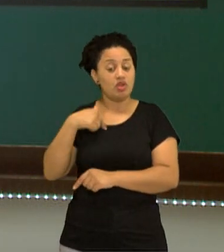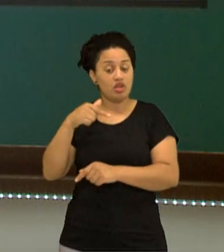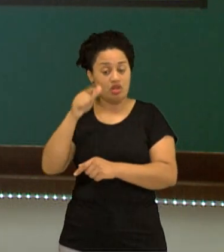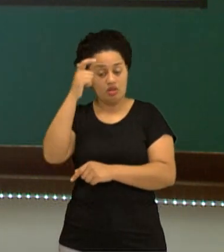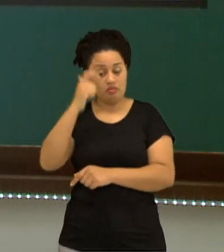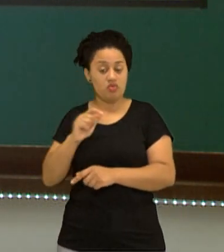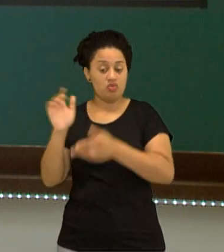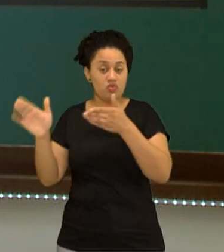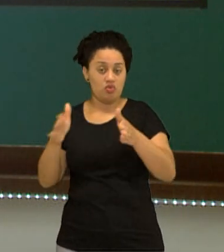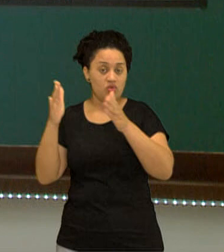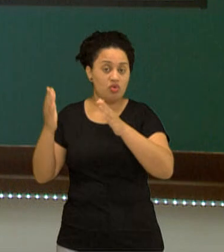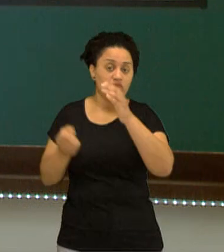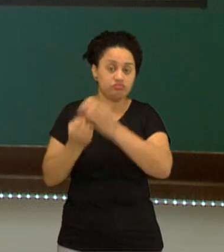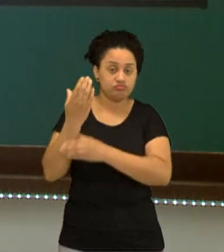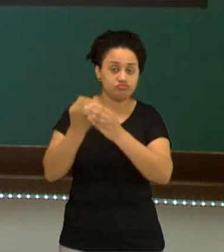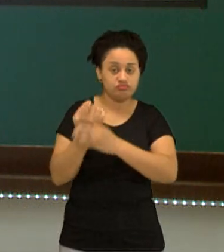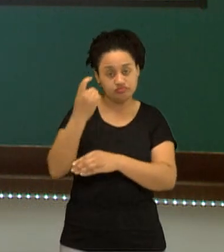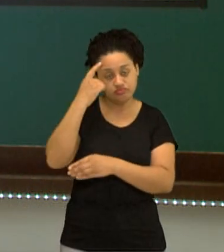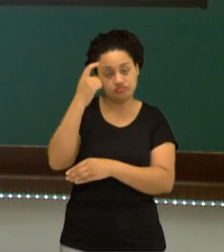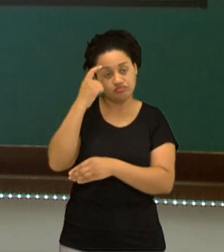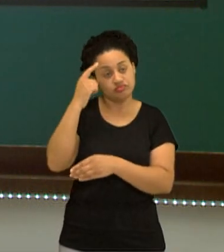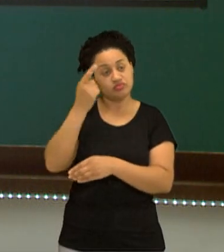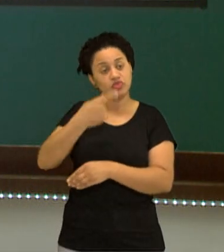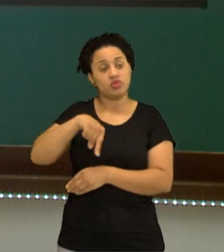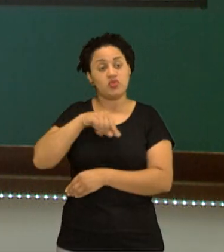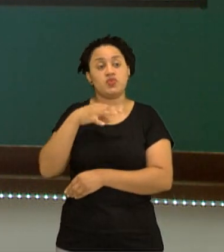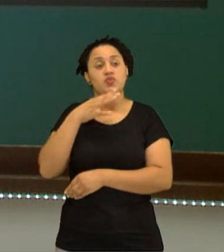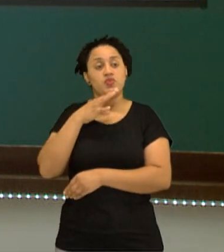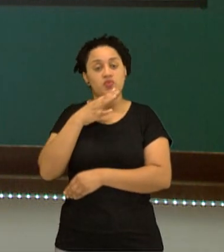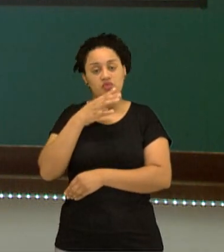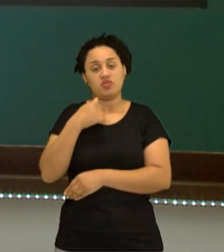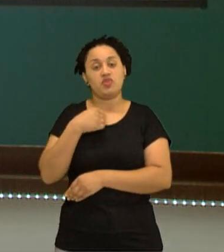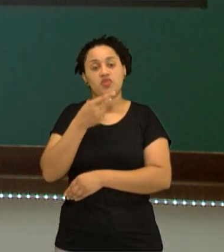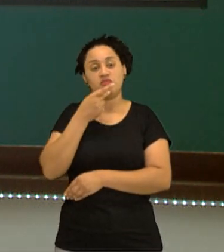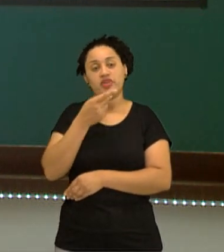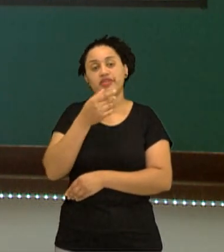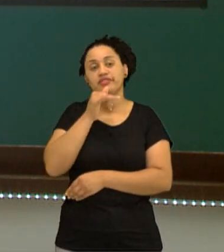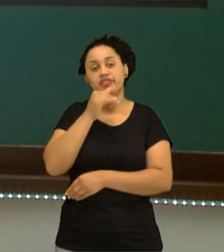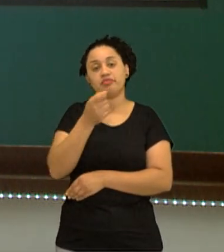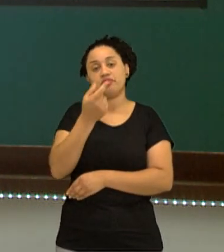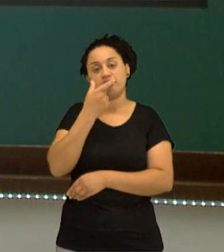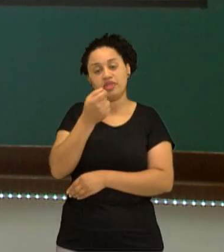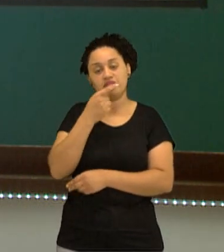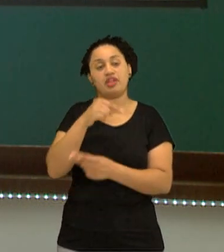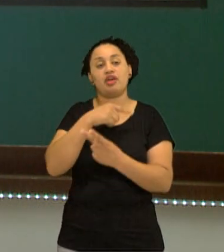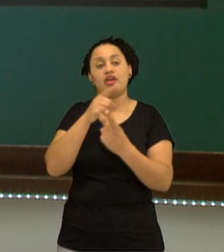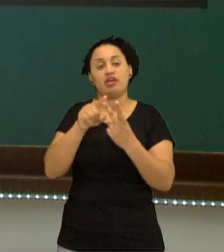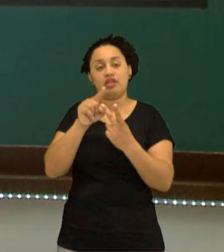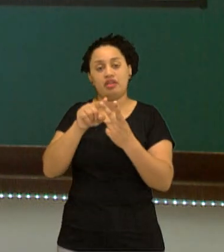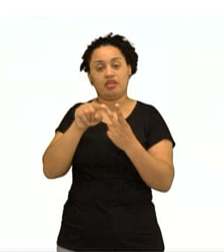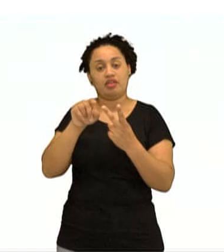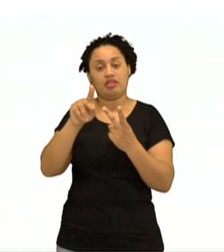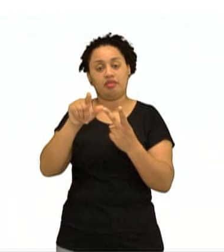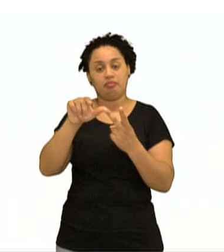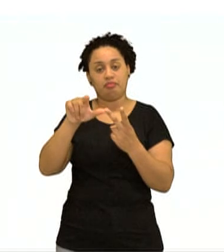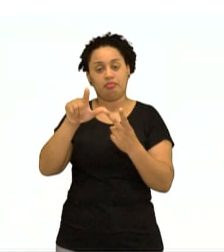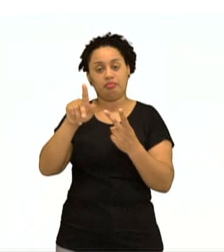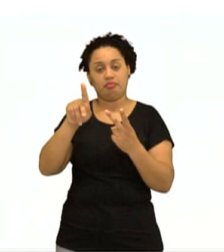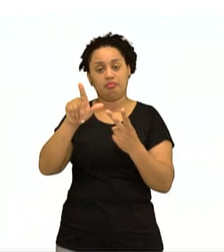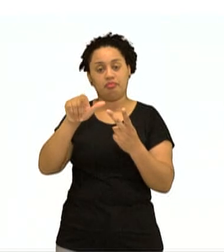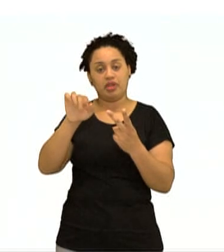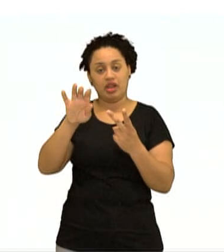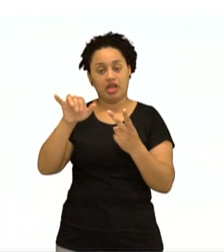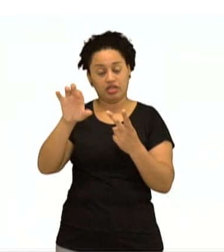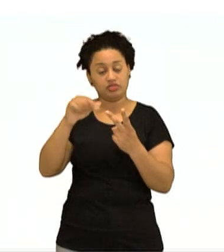pelo homem, que nós conhecemos como os medicamentos e os materiais plásticos, são frutos de etapas